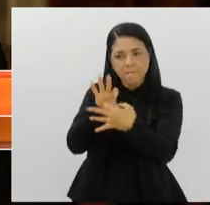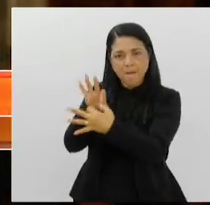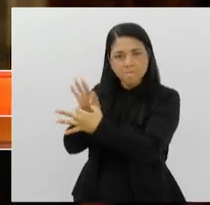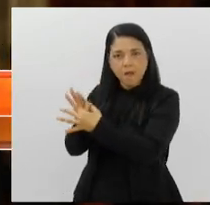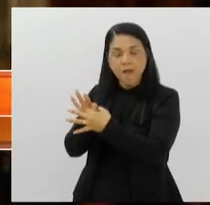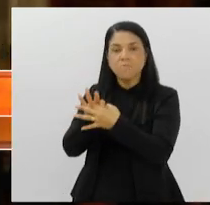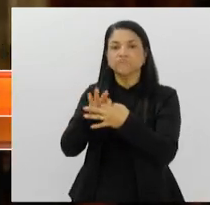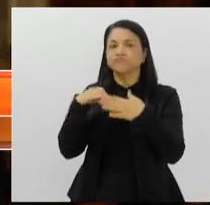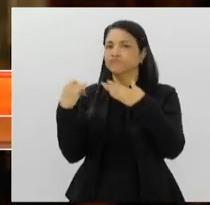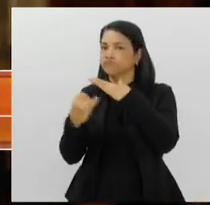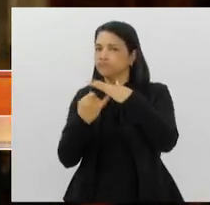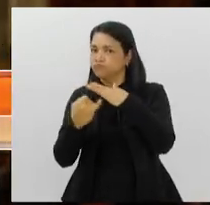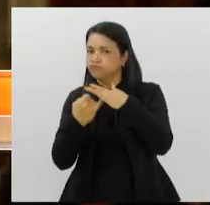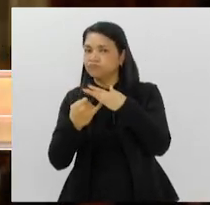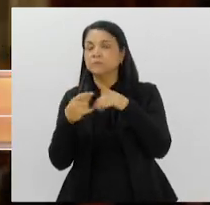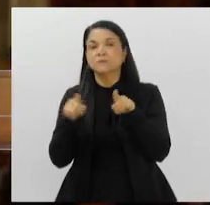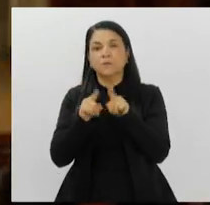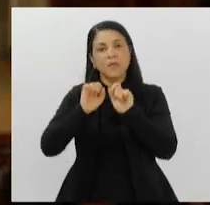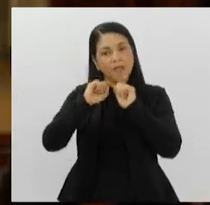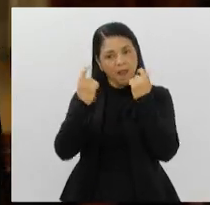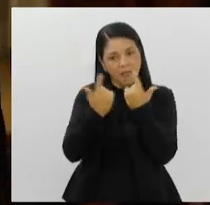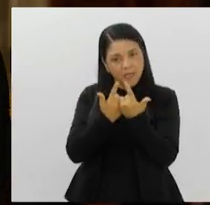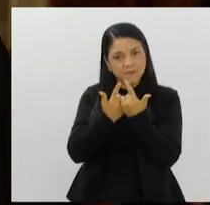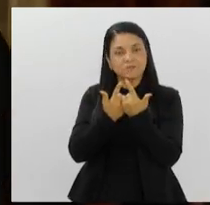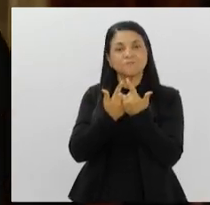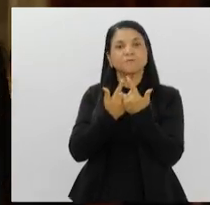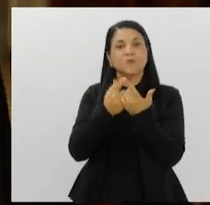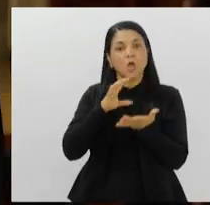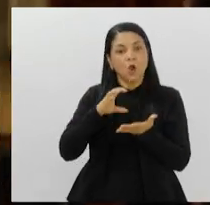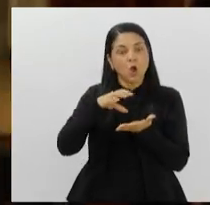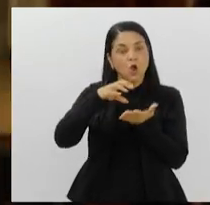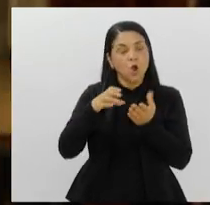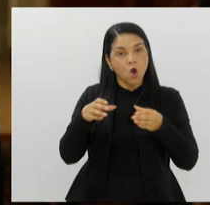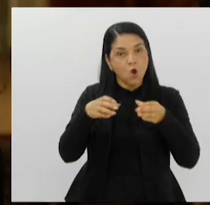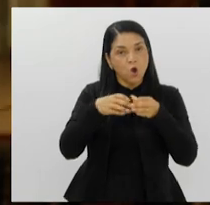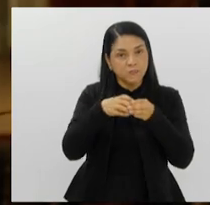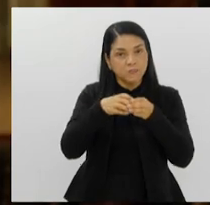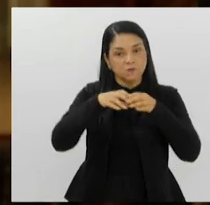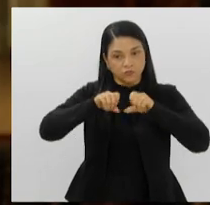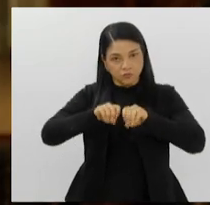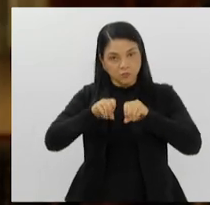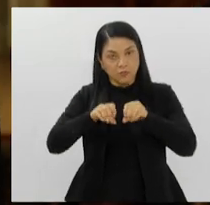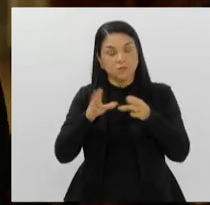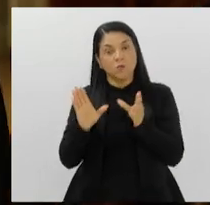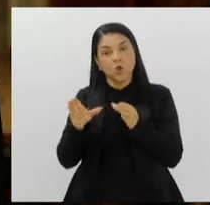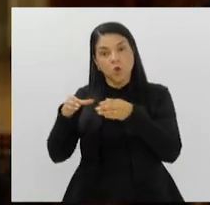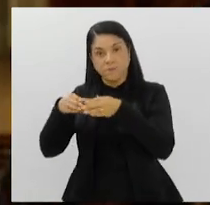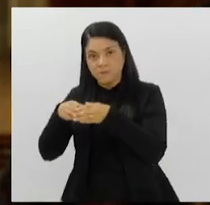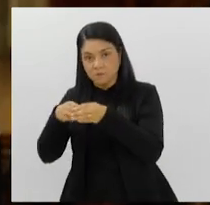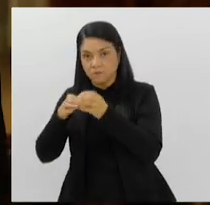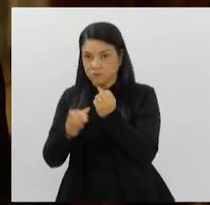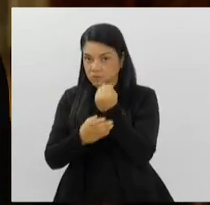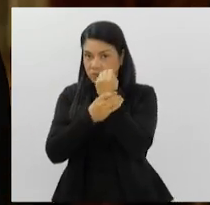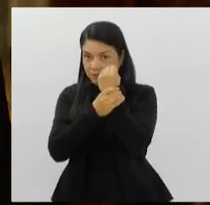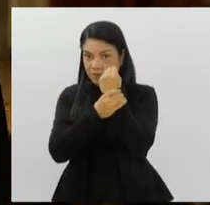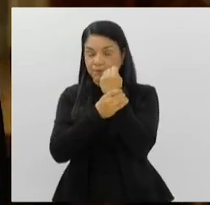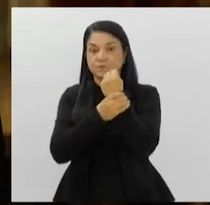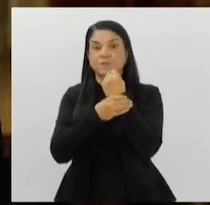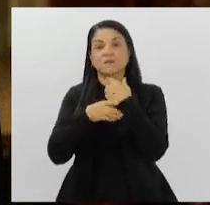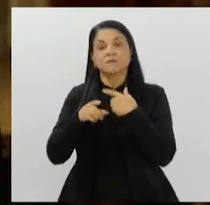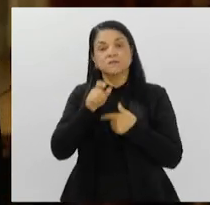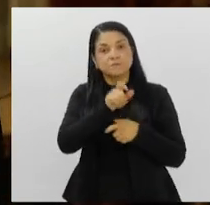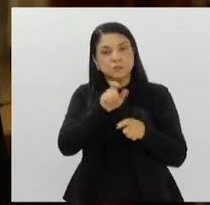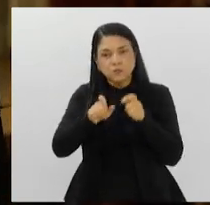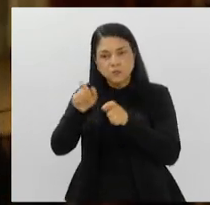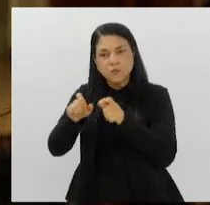os órgãos, inclusive com a Alerj, por meio da sua Comissão de Educação e Comissão de Segurança. E esses atores